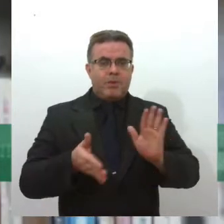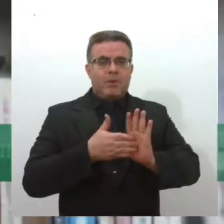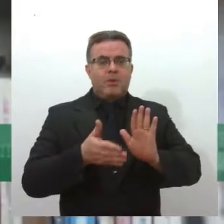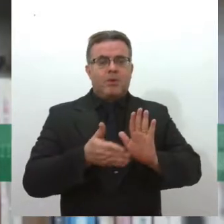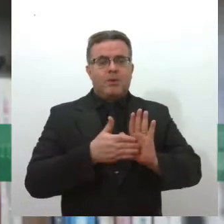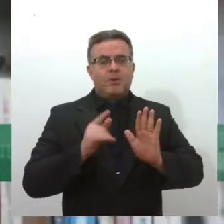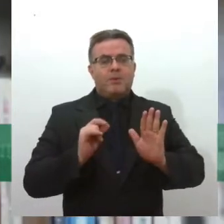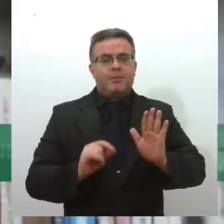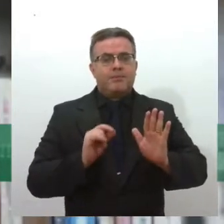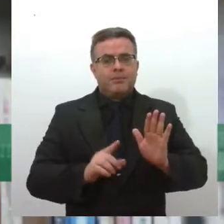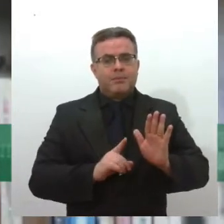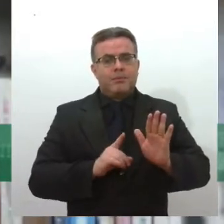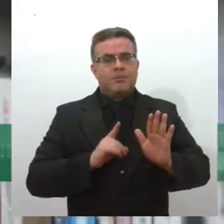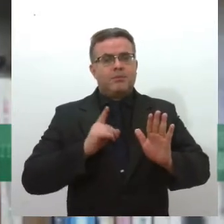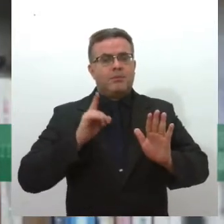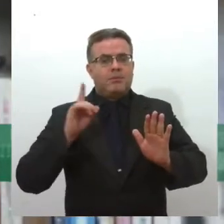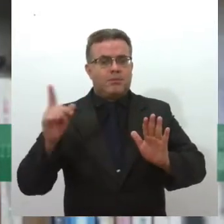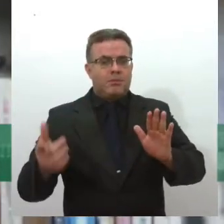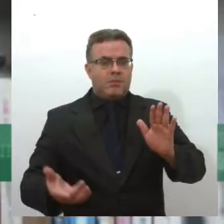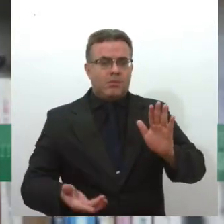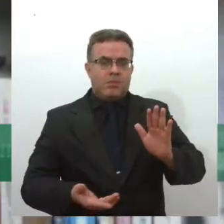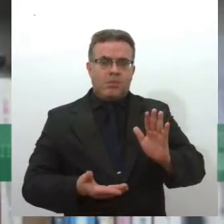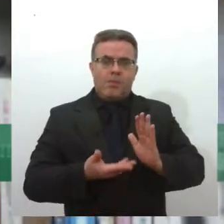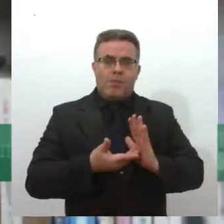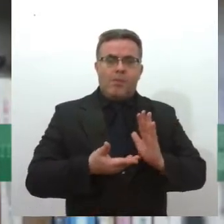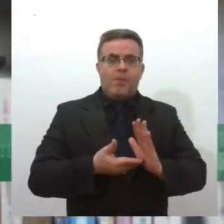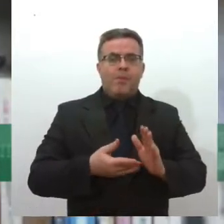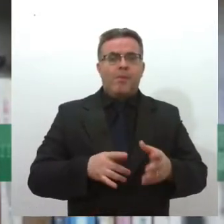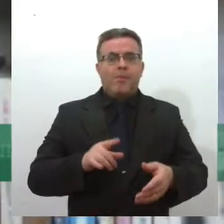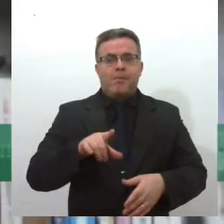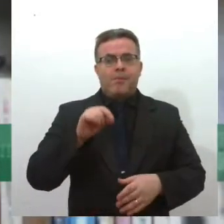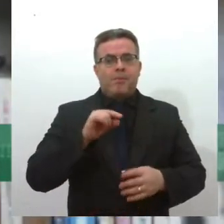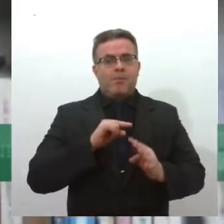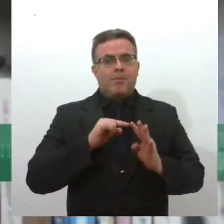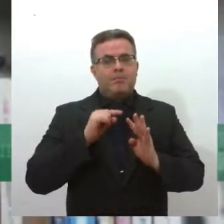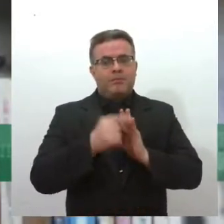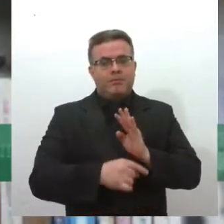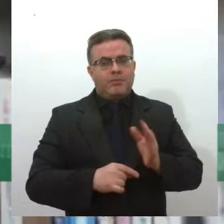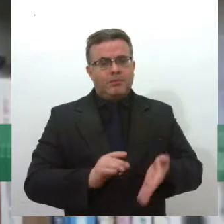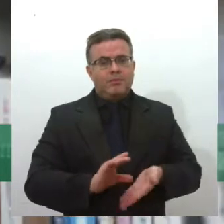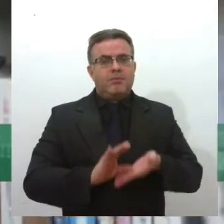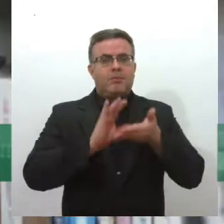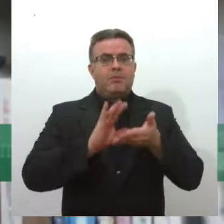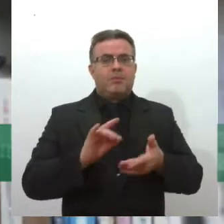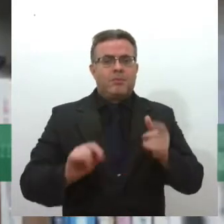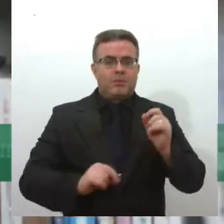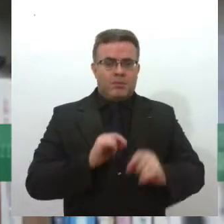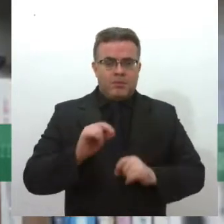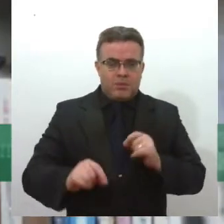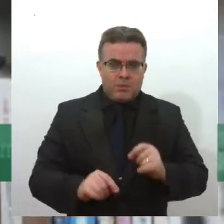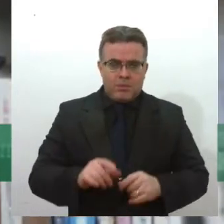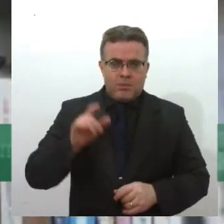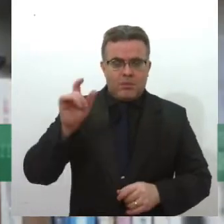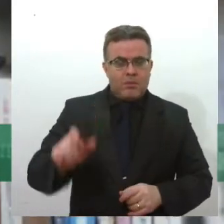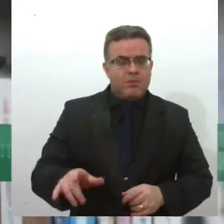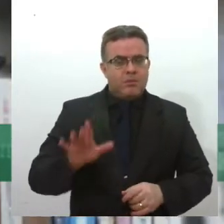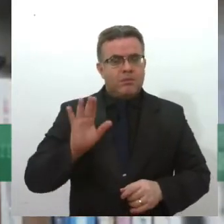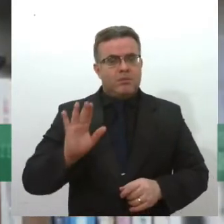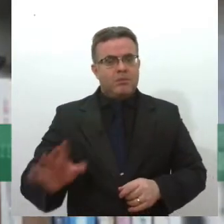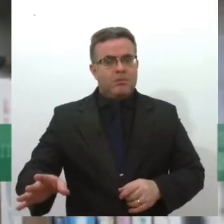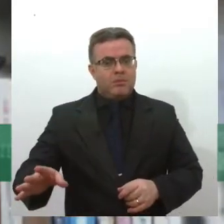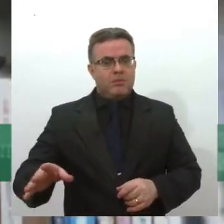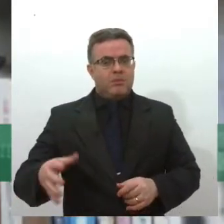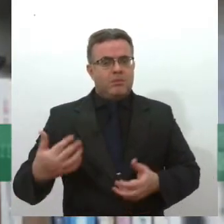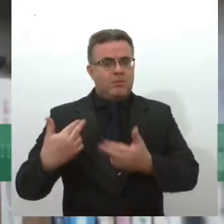o Congresso escolha 4 dos conselheiros do CNMP, que o Corregedor Nacional do Ministério Público